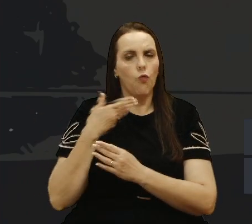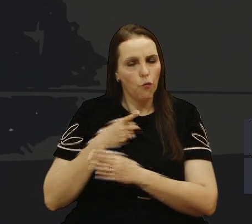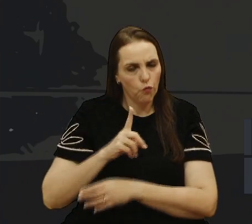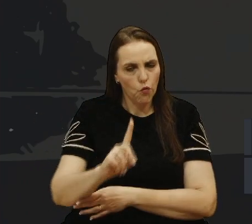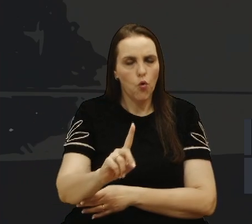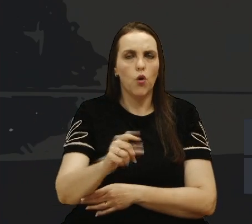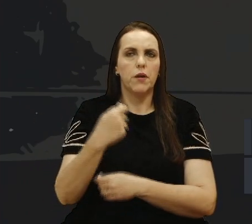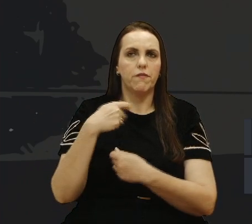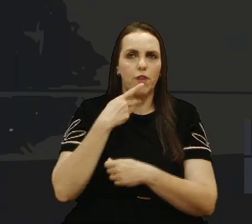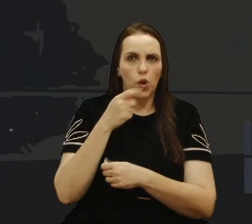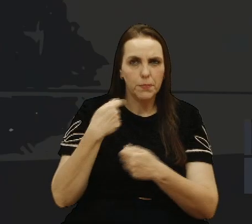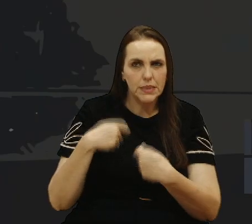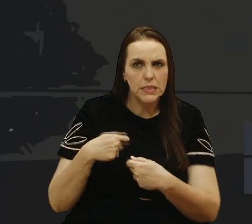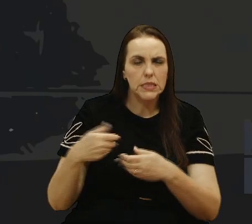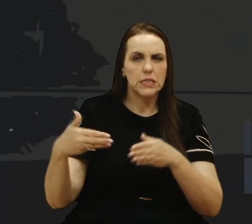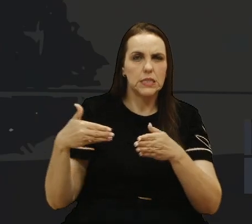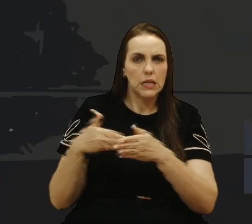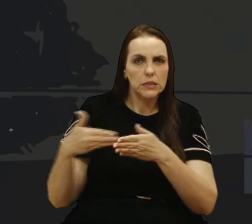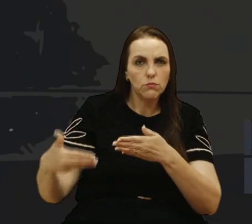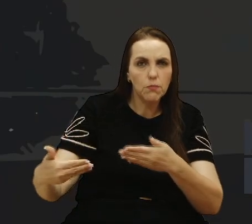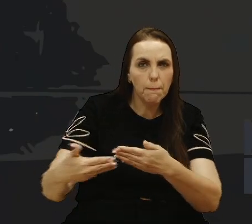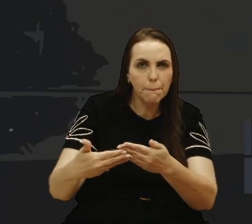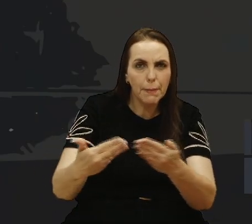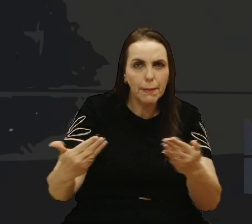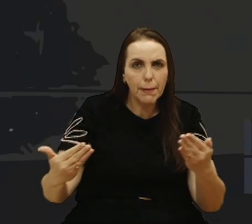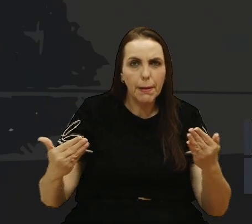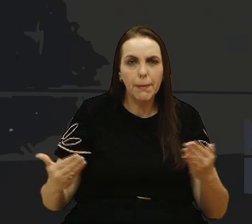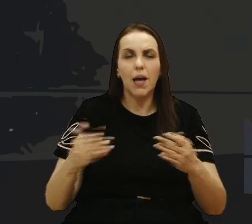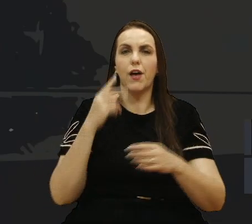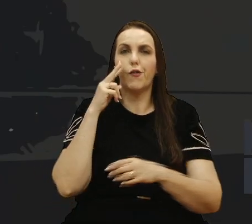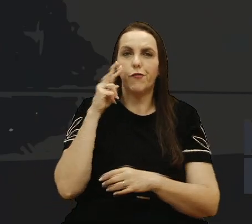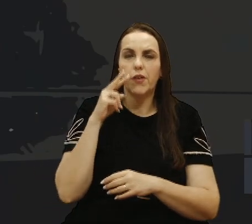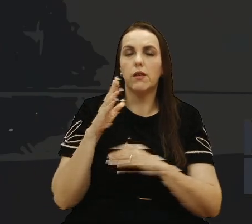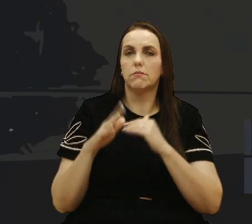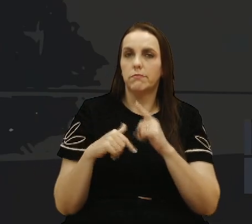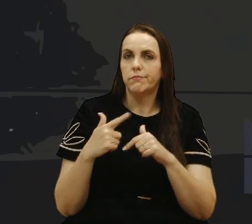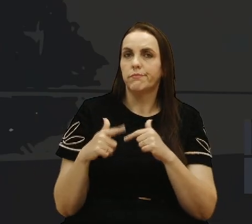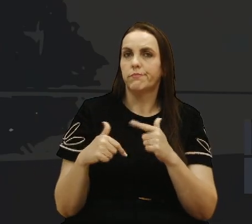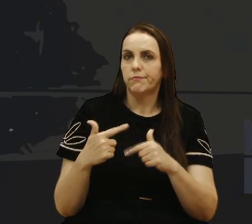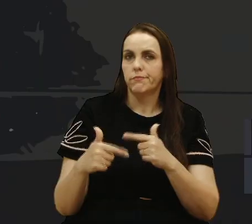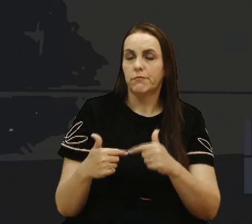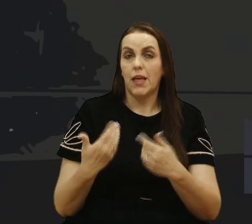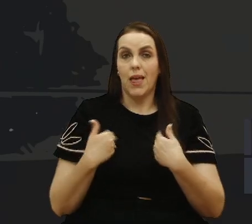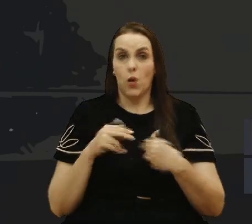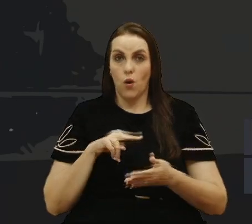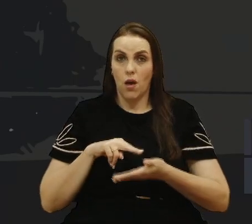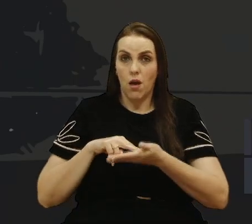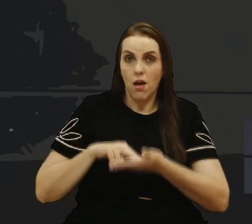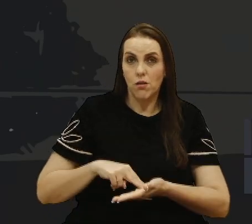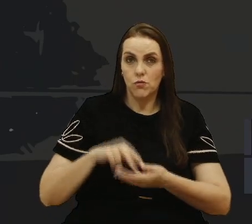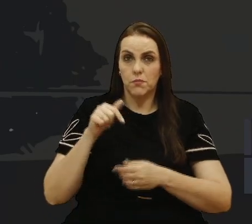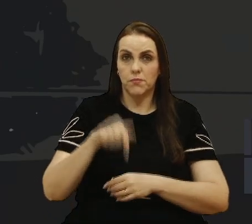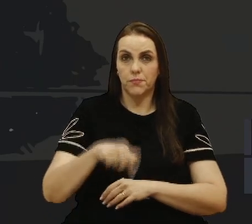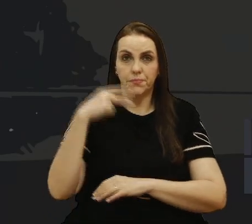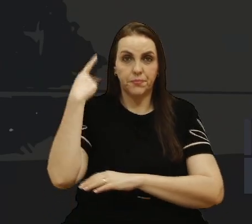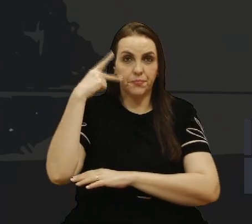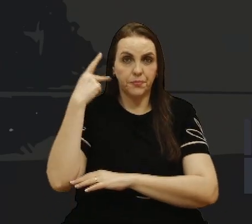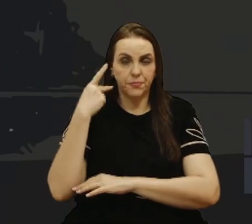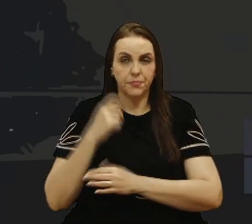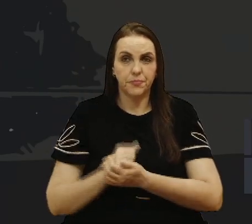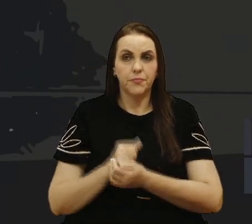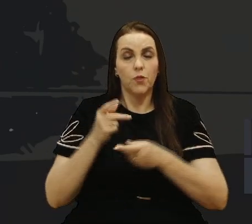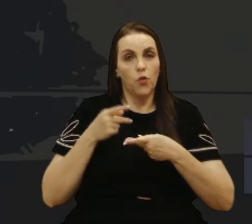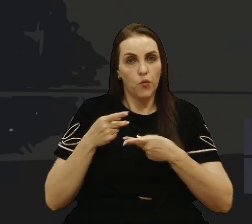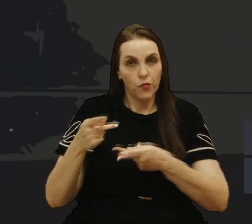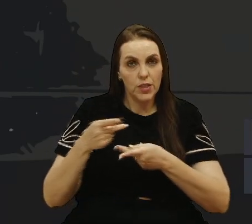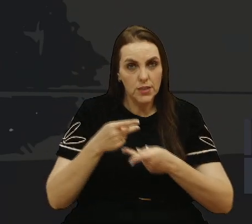da contenção, precisaria verificar e tudo mais, e foi ficando. Quando eu assumi como vereadora, além de visitar